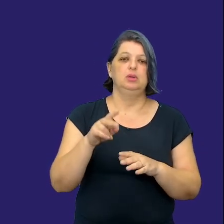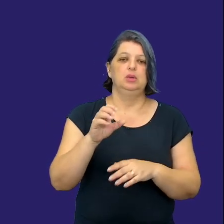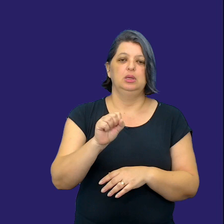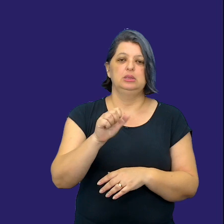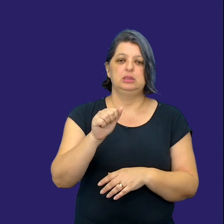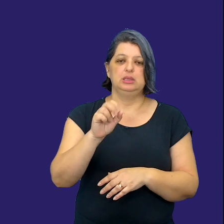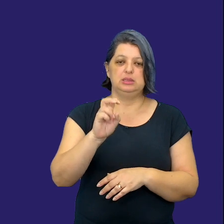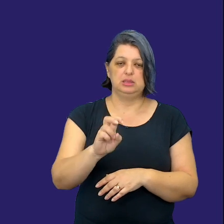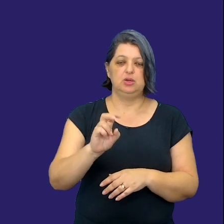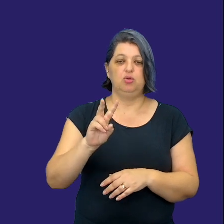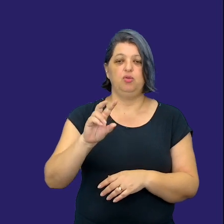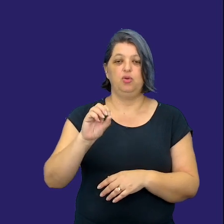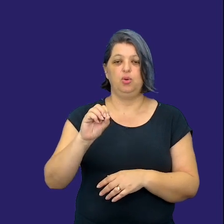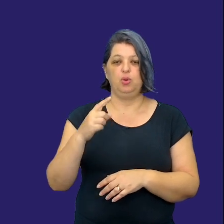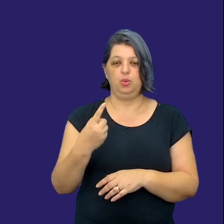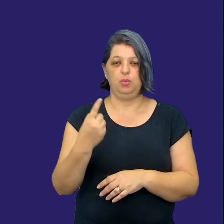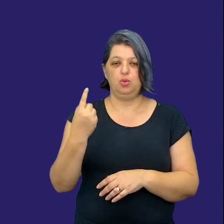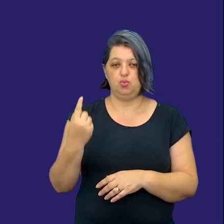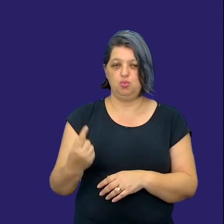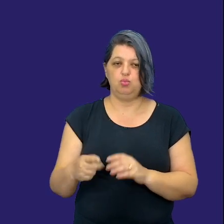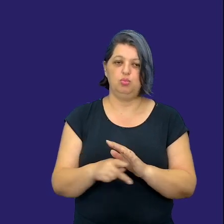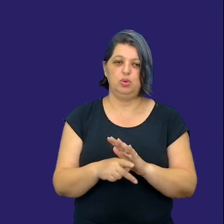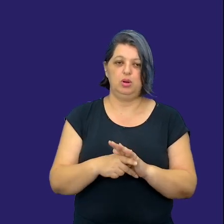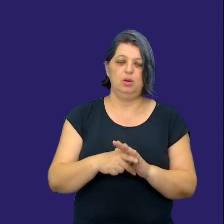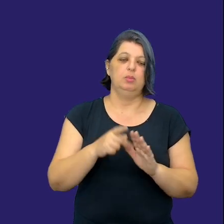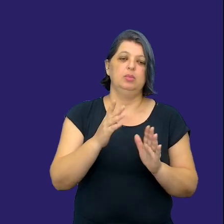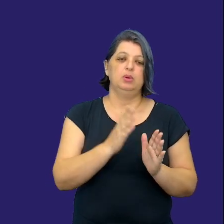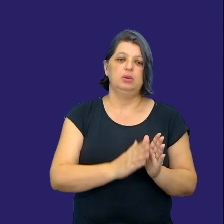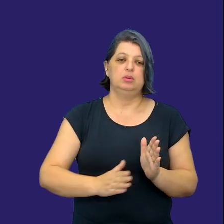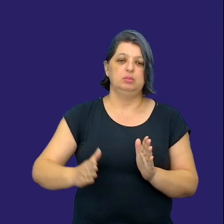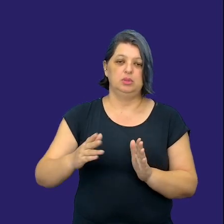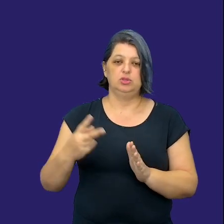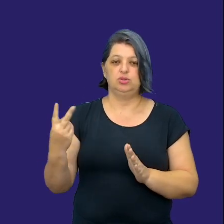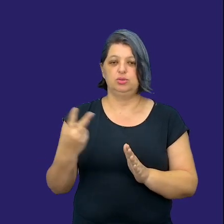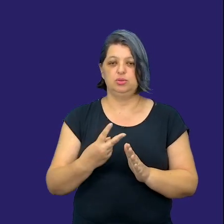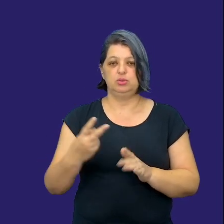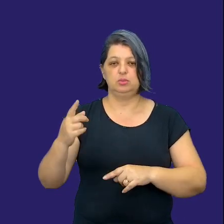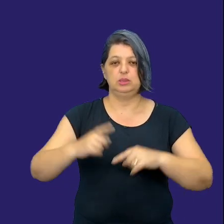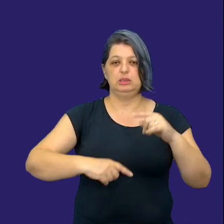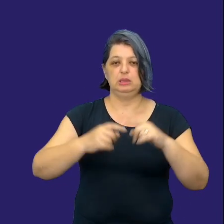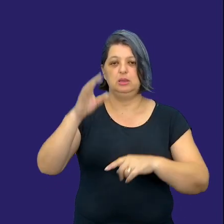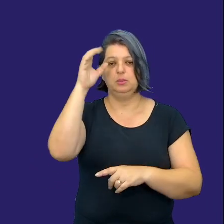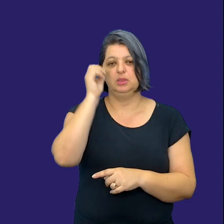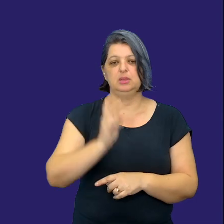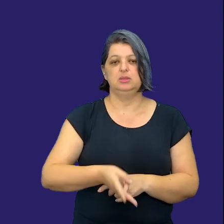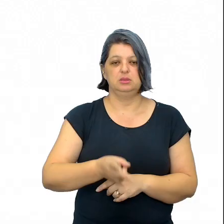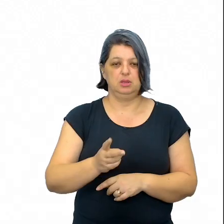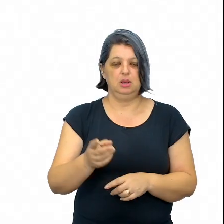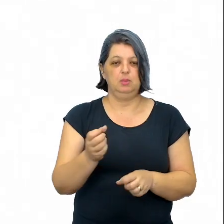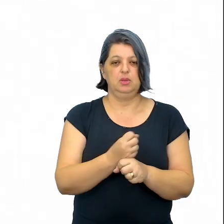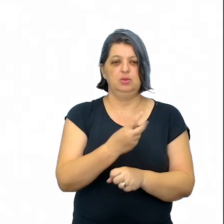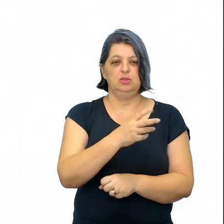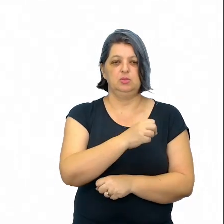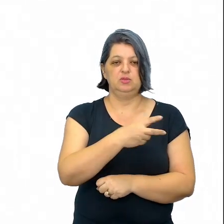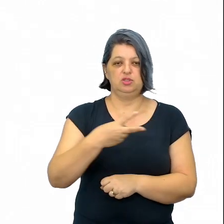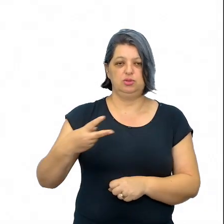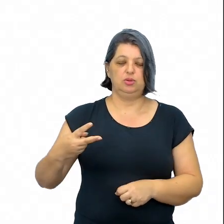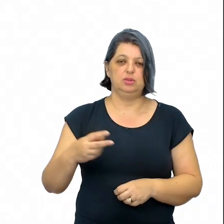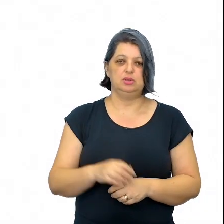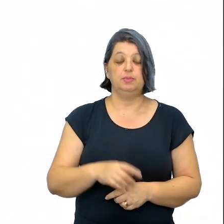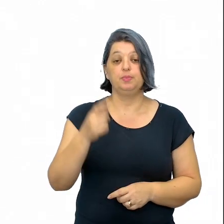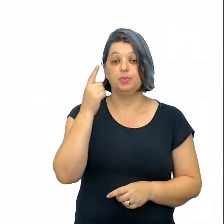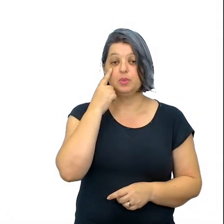parte 2, desse material Aprender Sempre, de 2022, da primeira série do nosso ensino médio. Então, o que vem falar para nós? Olha